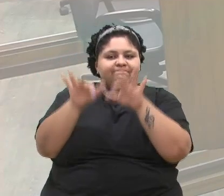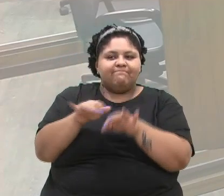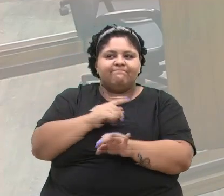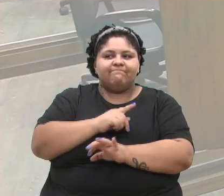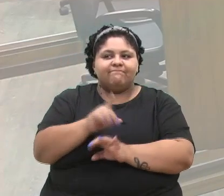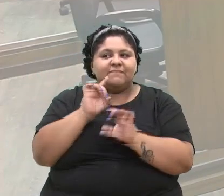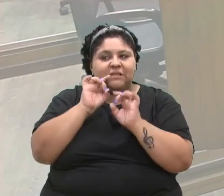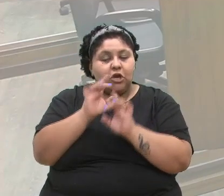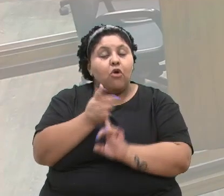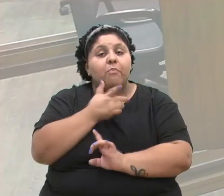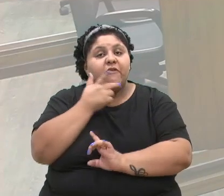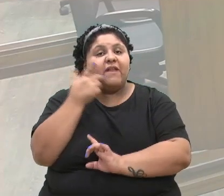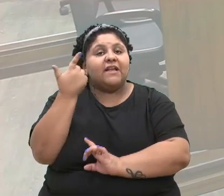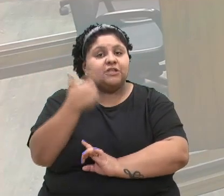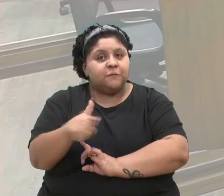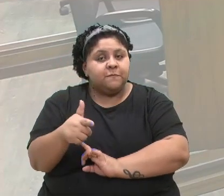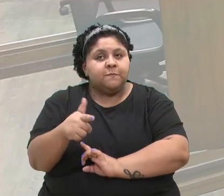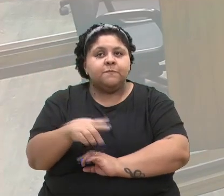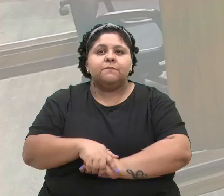só para reforçar